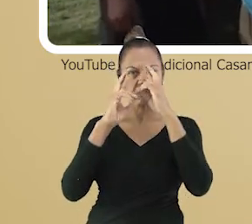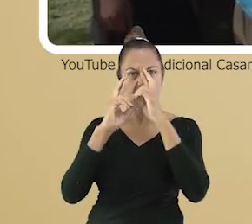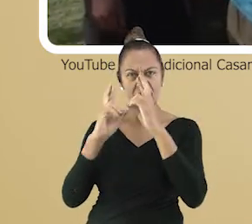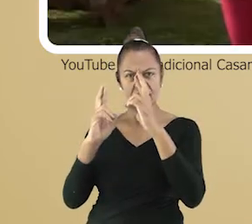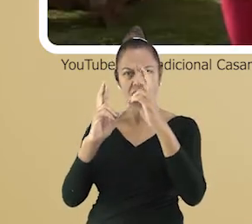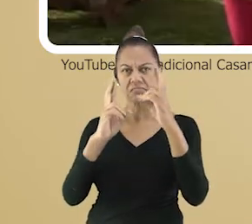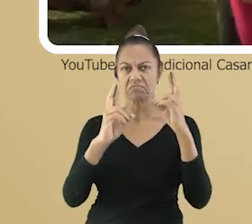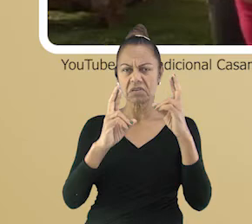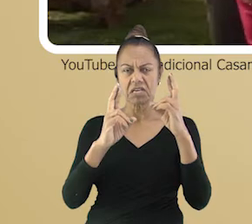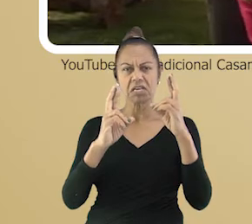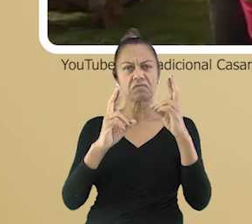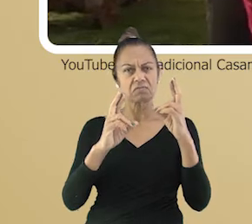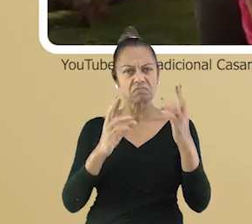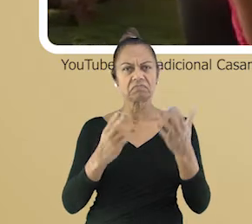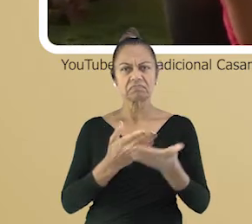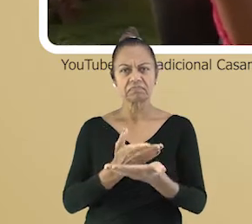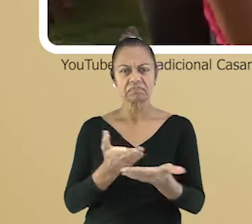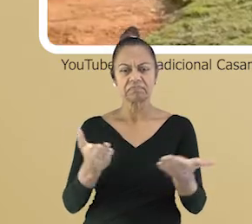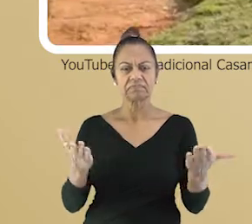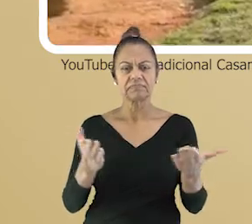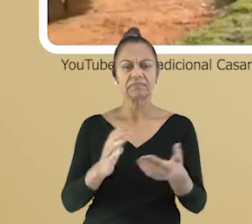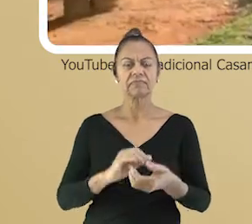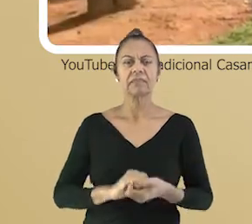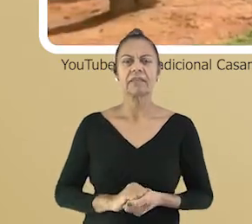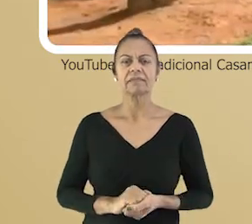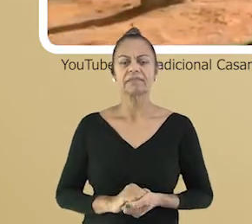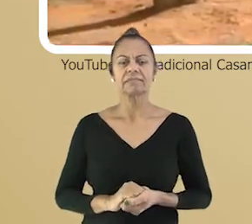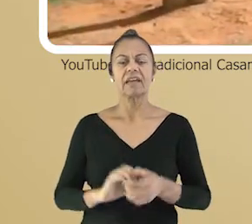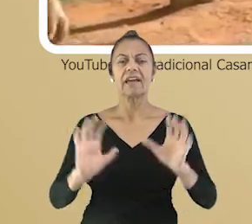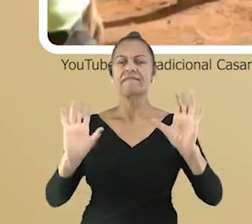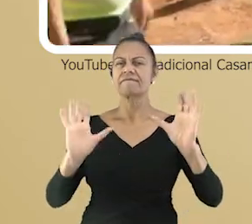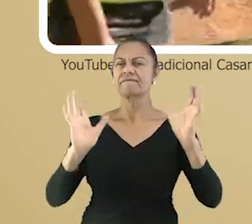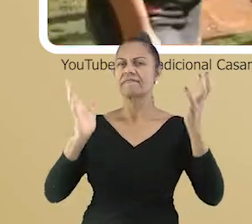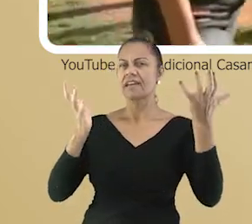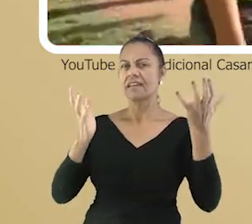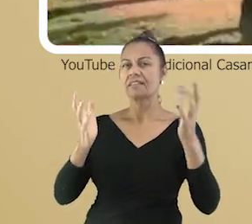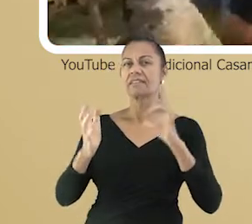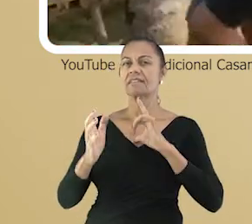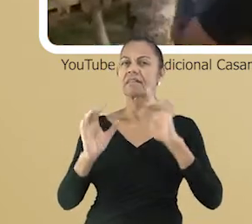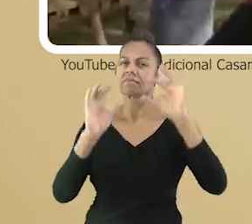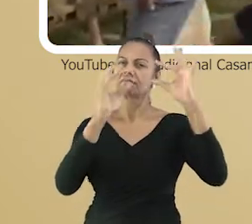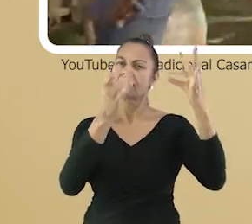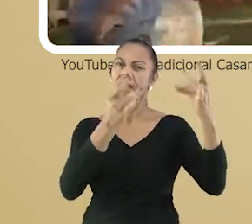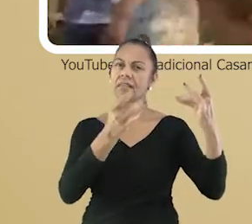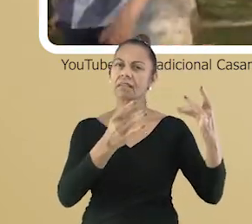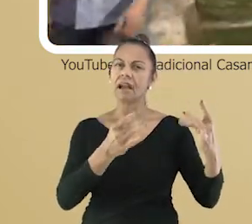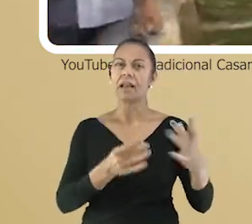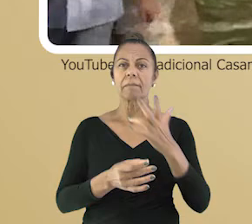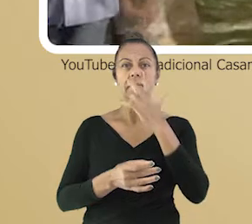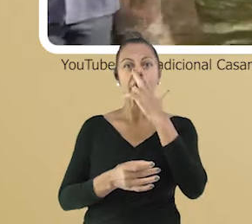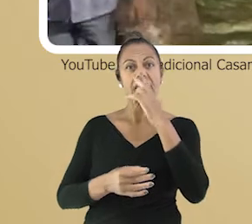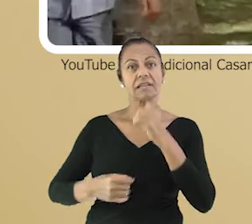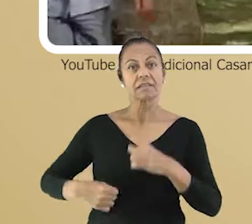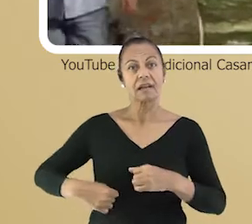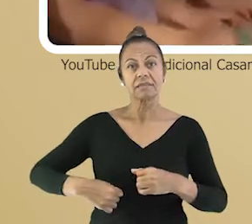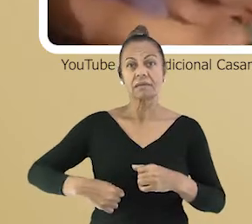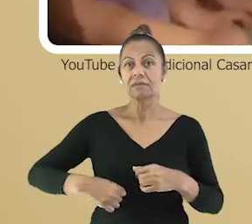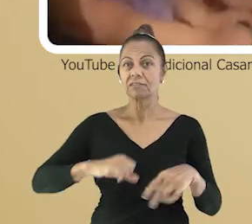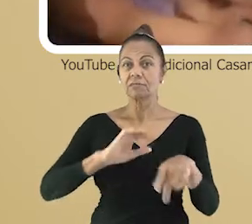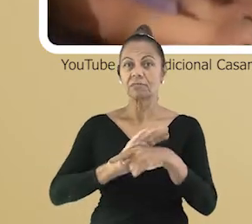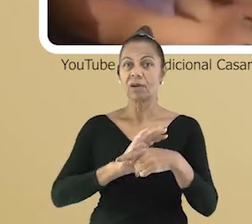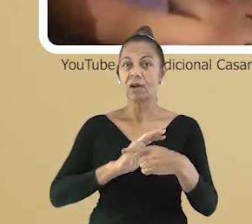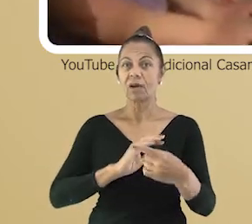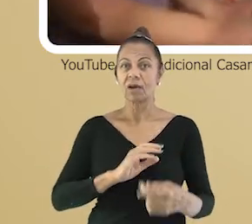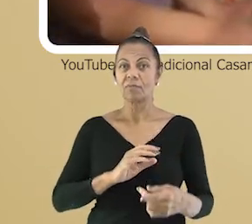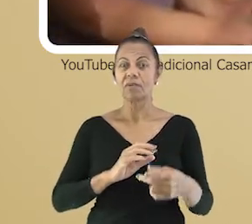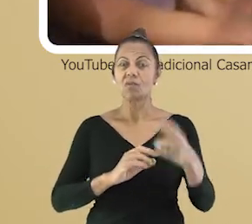altar, enfeitar a noiva, trazer os copeiros de caminhão. E assim, a cerimônia se desenrolou com